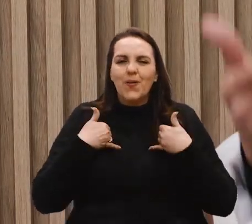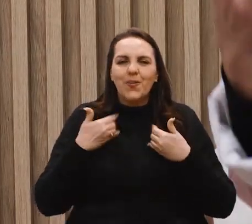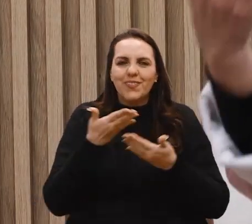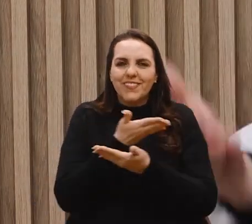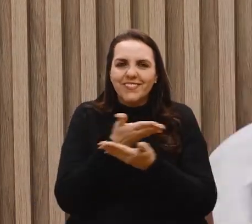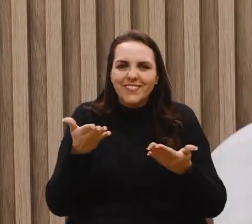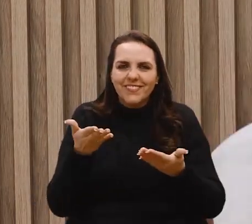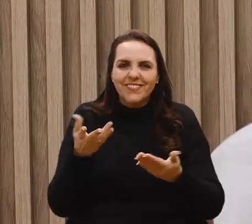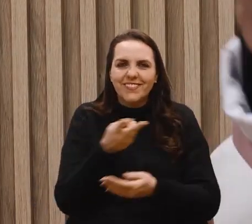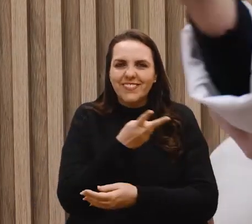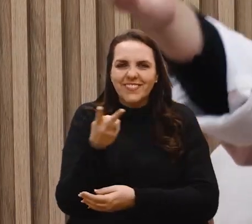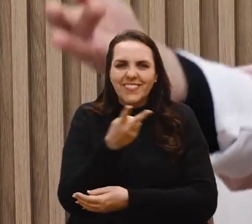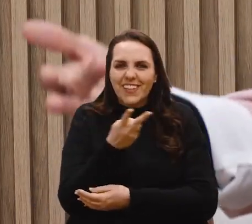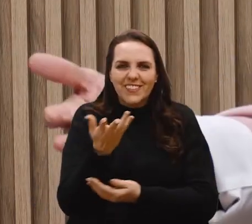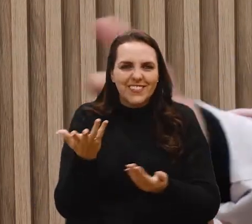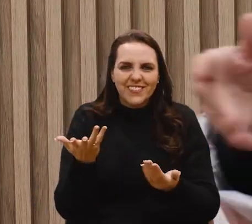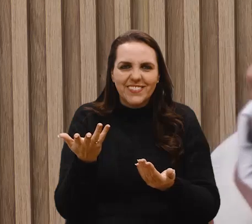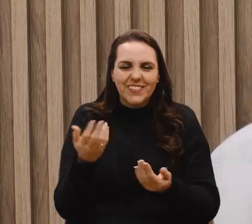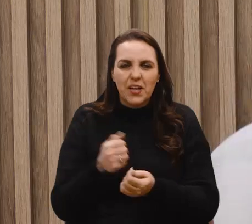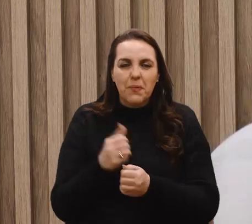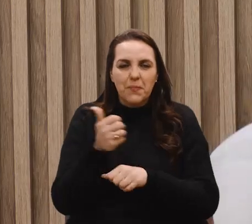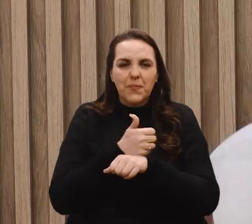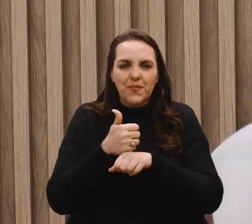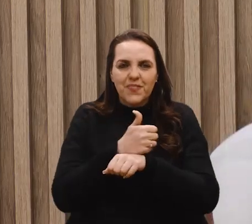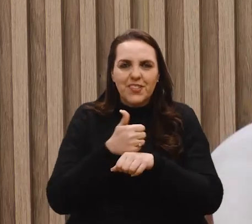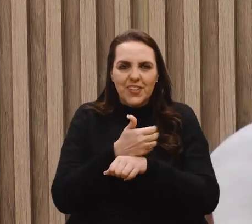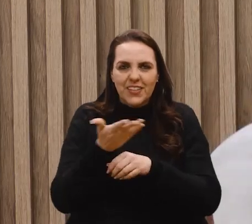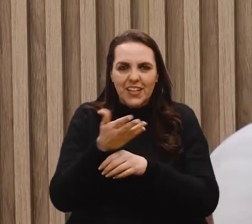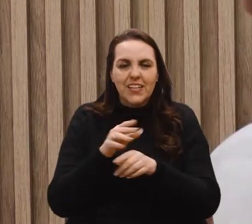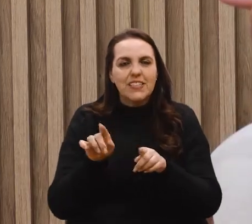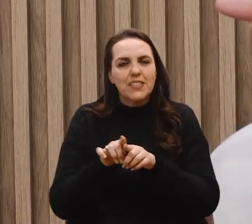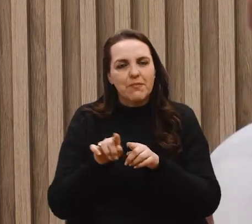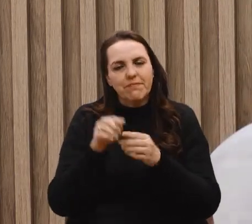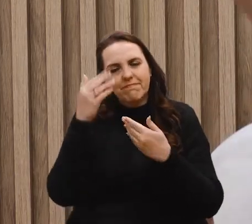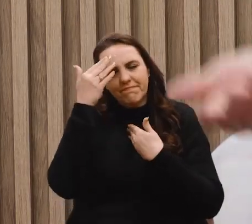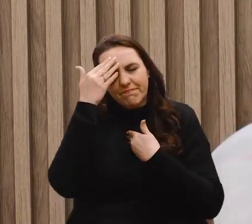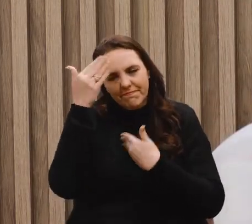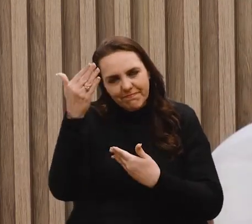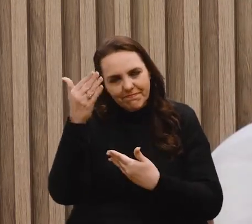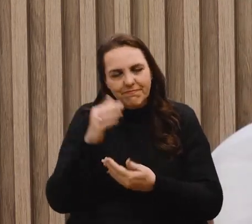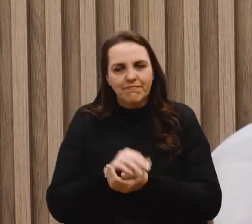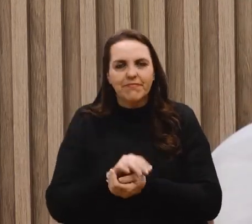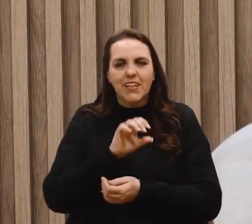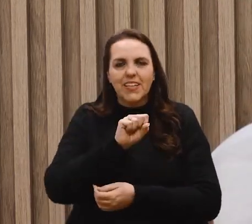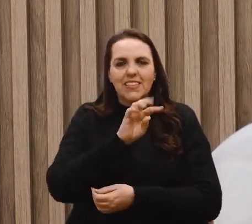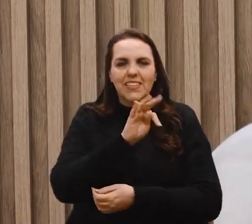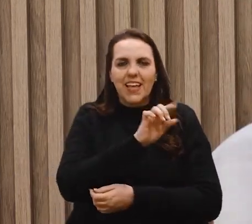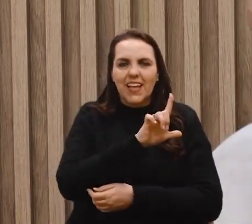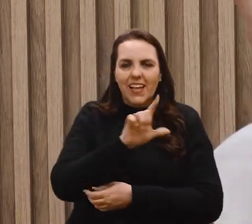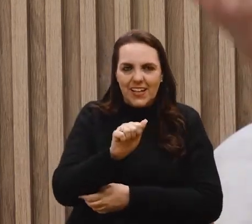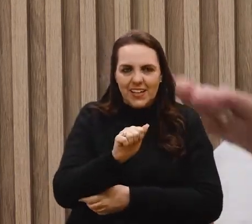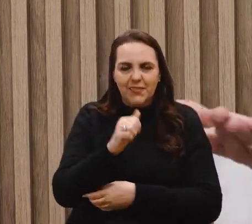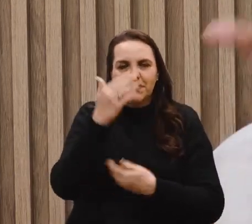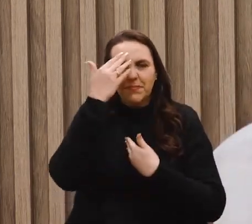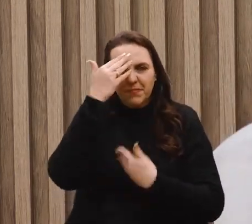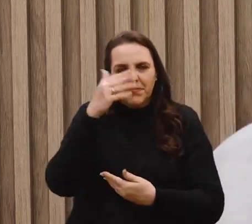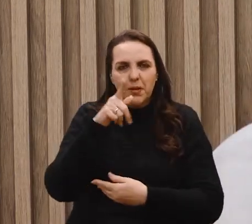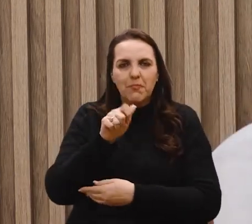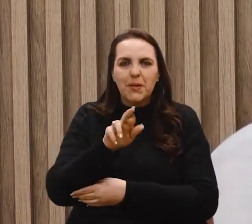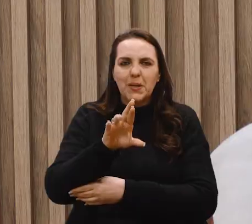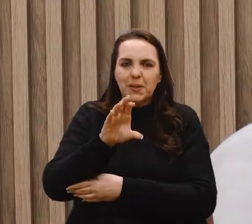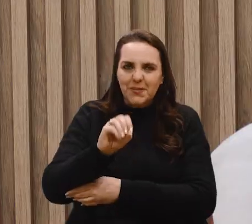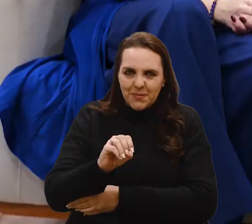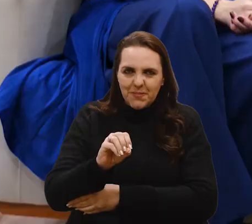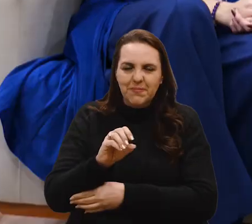o orgulho, né, desses profissionais. E também quero muito agradecer Estela Zorzo, quero agradecer o Pedro